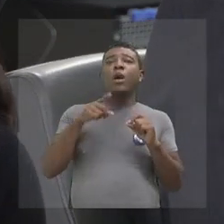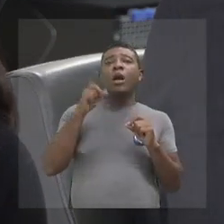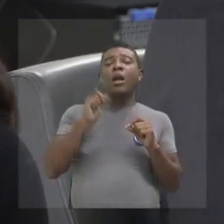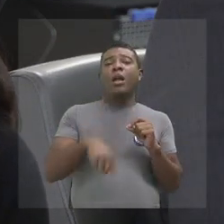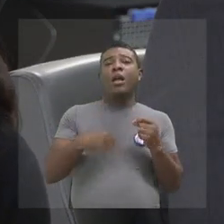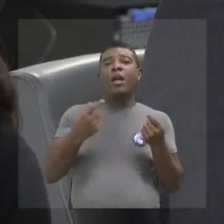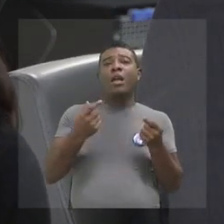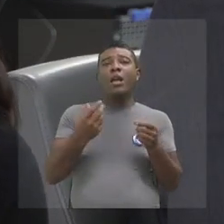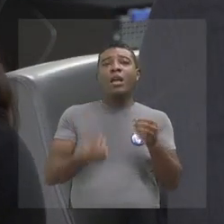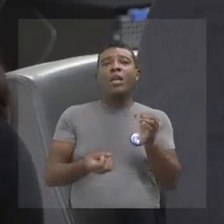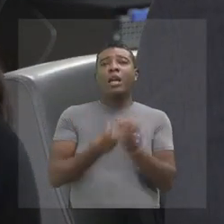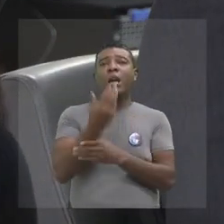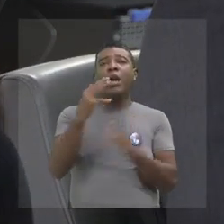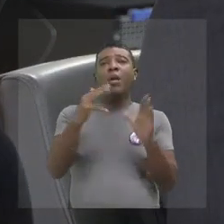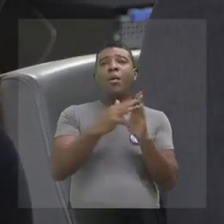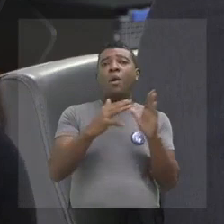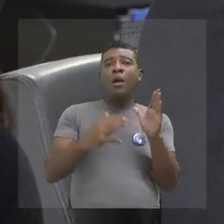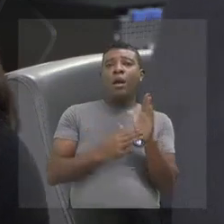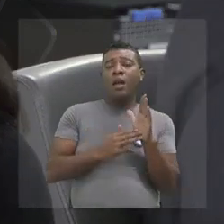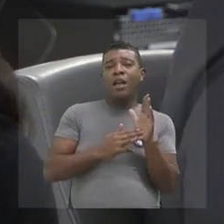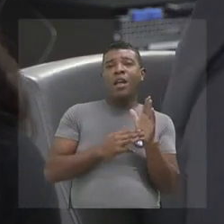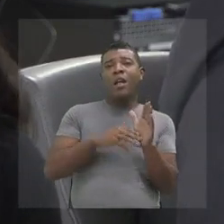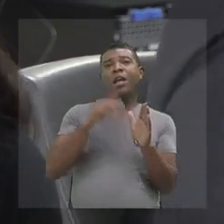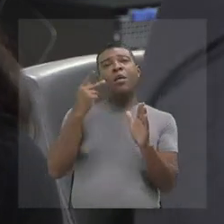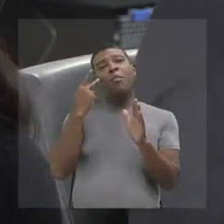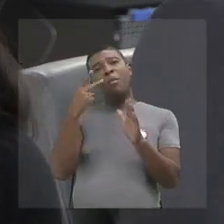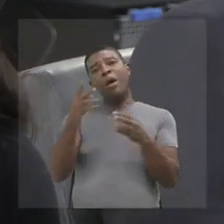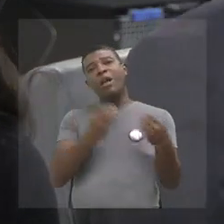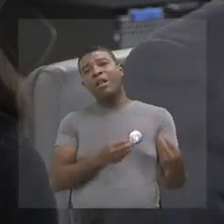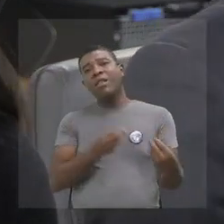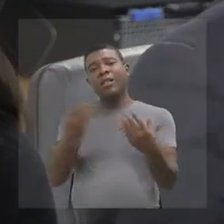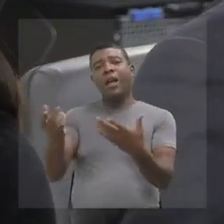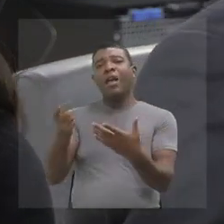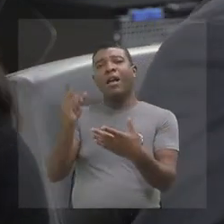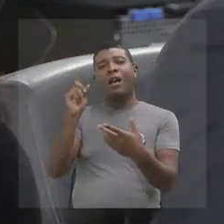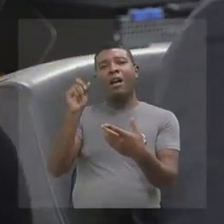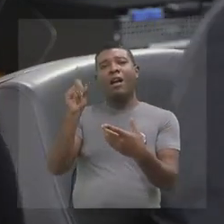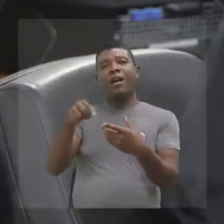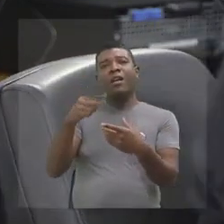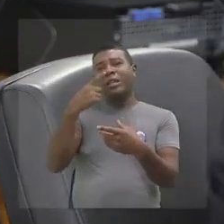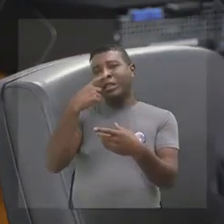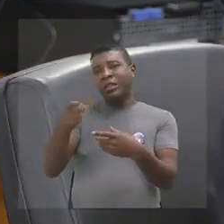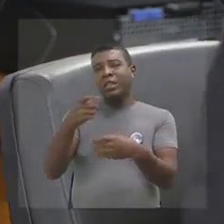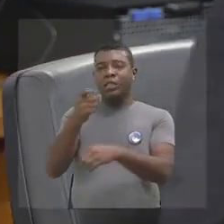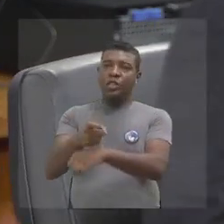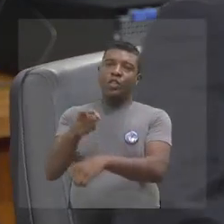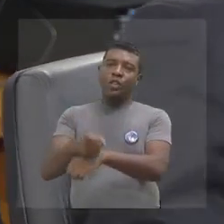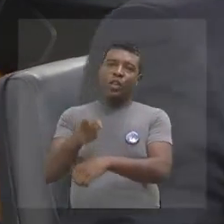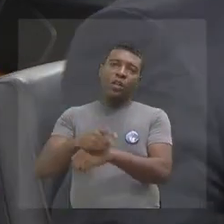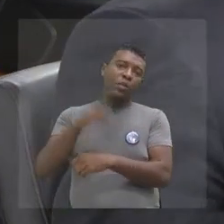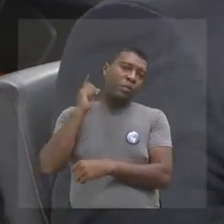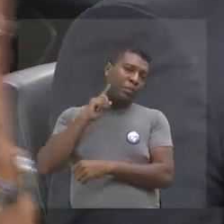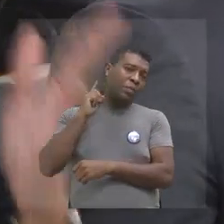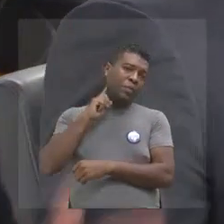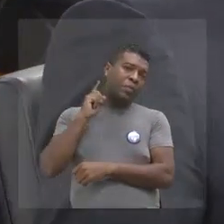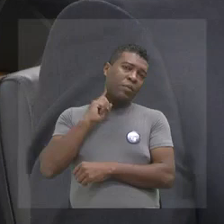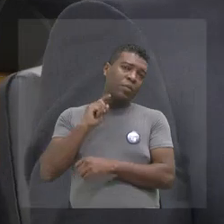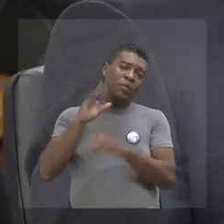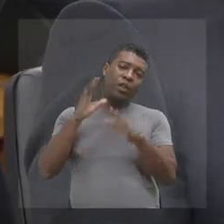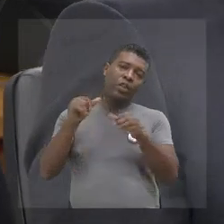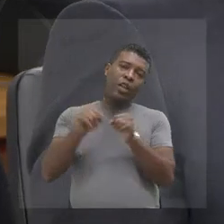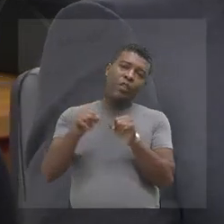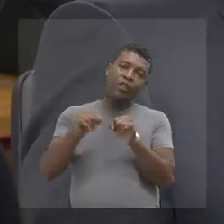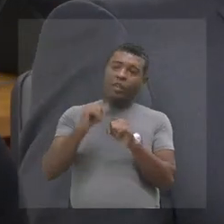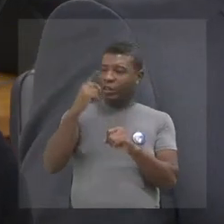modelagem para a concessão da destinação adequada de resíduos sólidos no estado de Minas Gerais fizemos isso no Triângulo